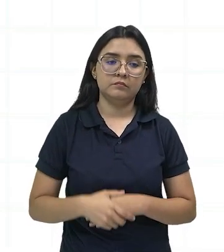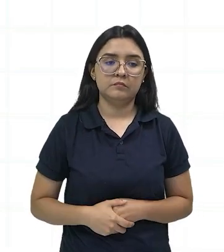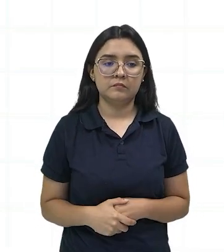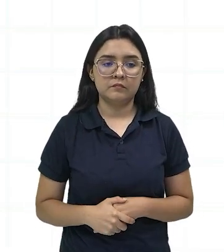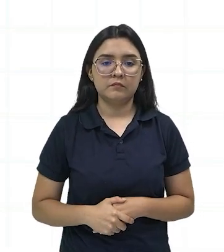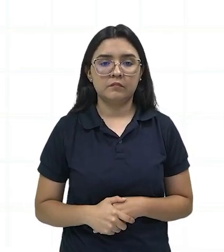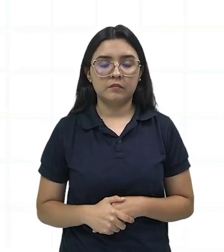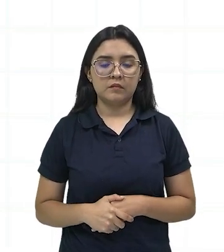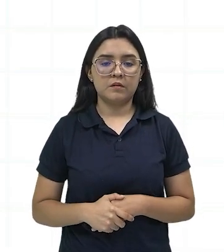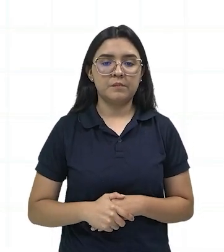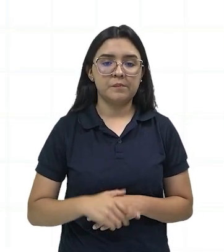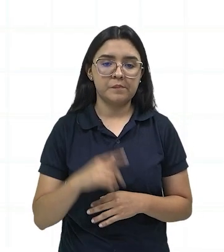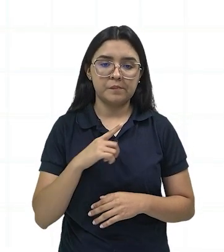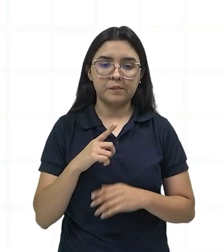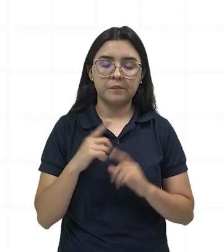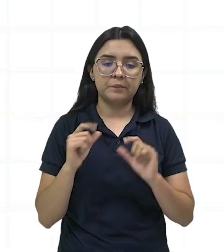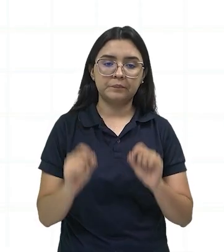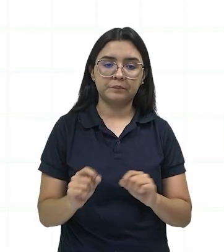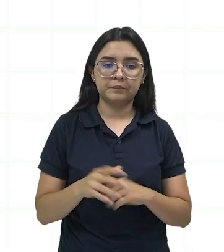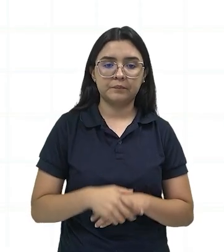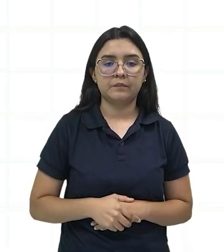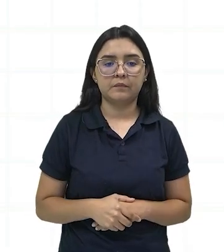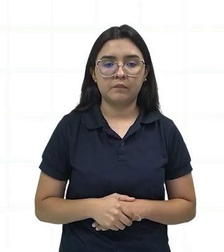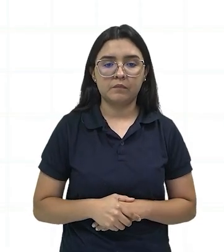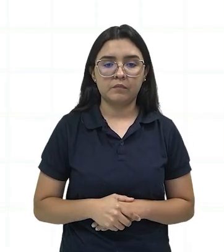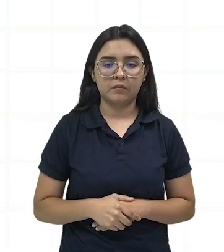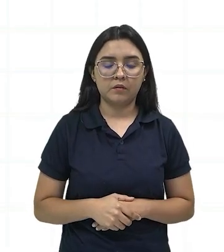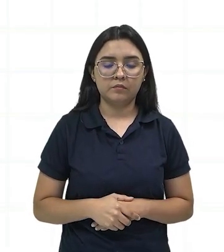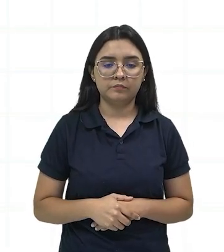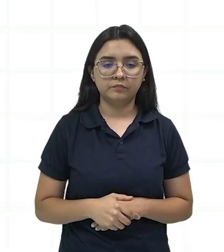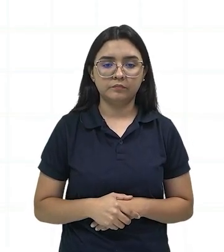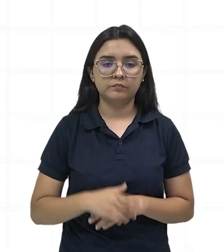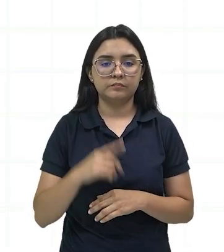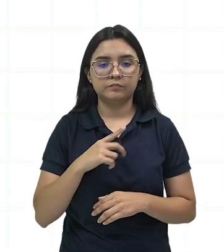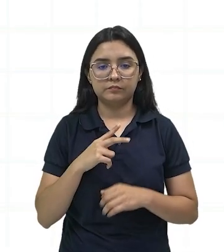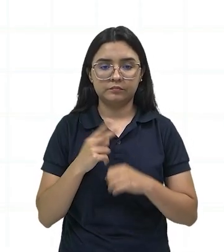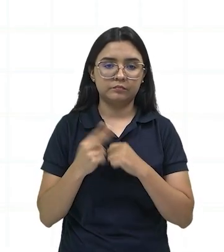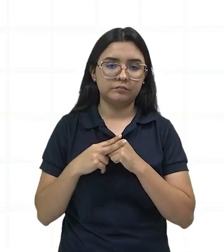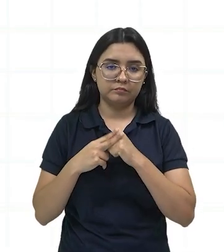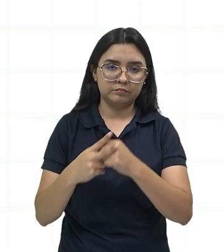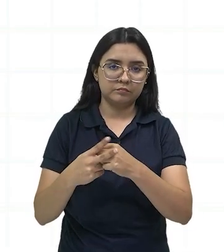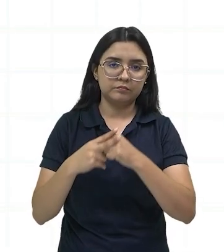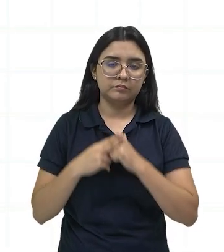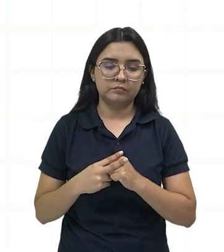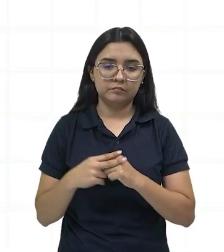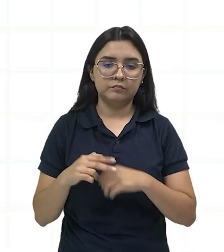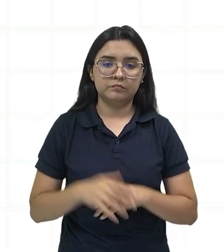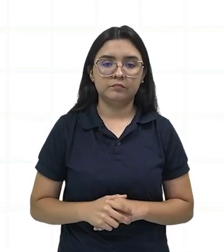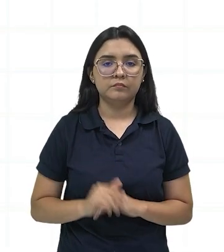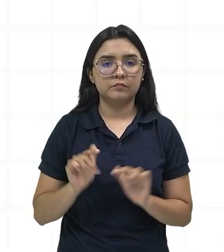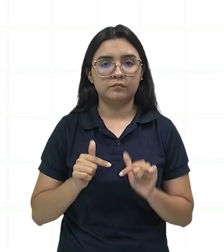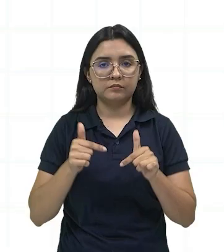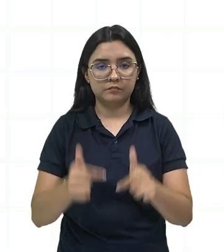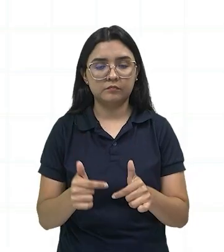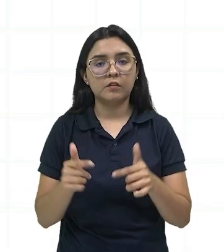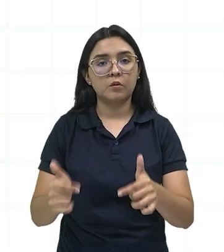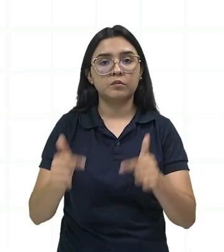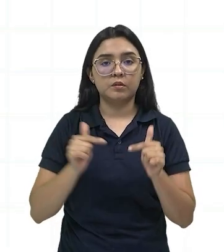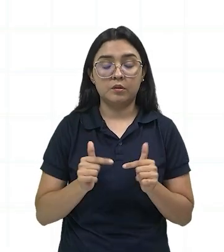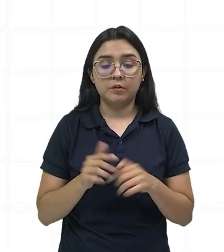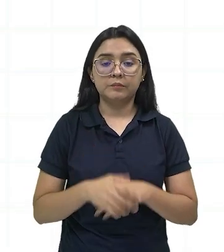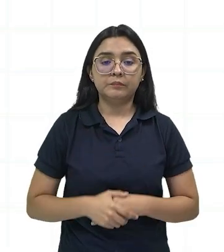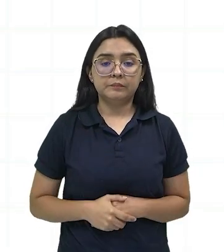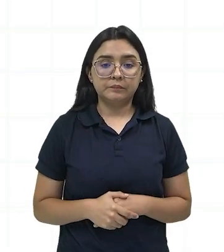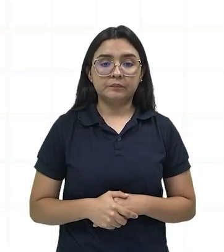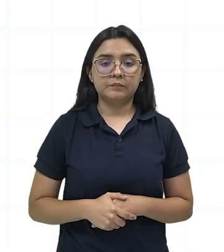sujeito praticou a ação expressa pelo verbo. Passiva, o sujeito sofreu a ação praticada pelo verbo. E reflexiva,